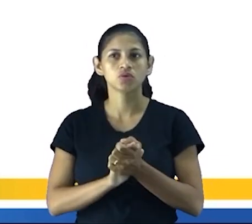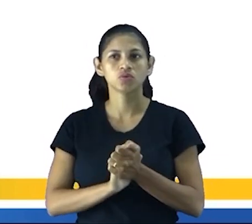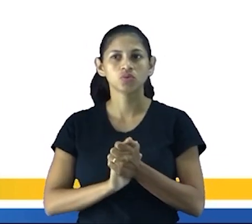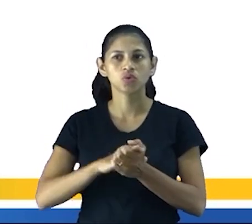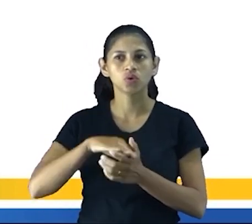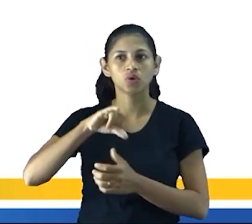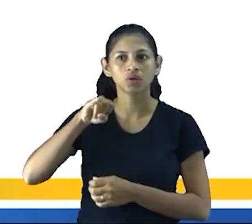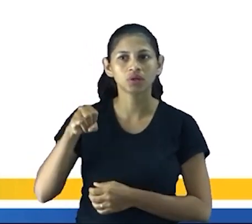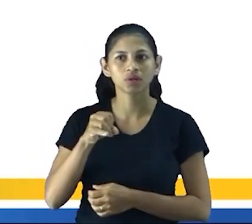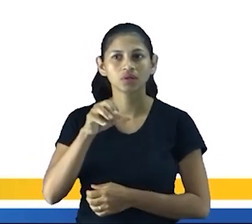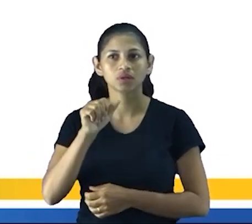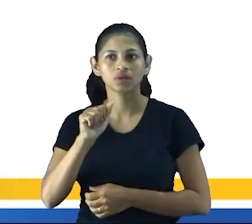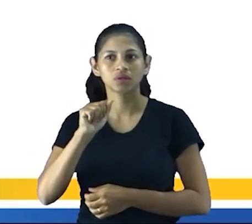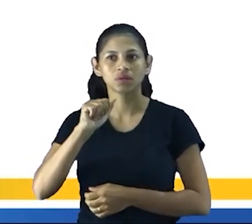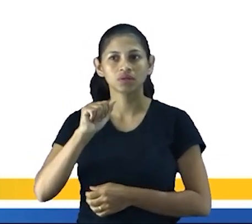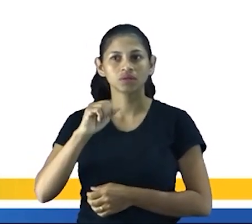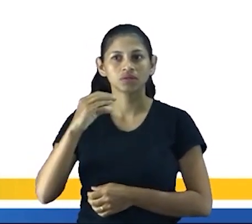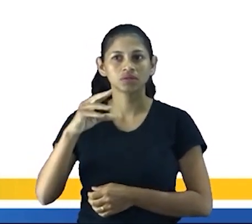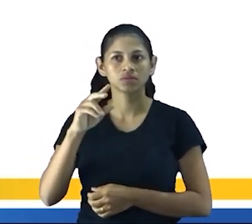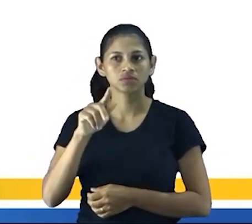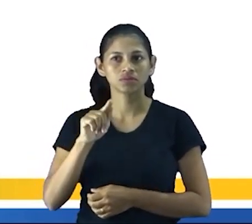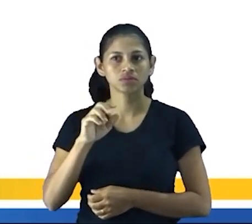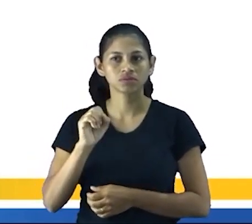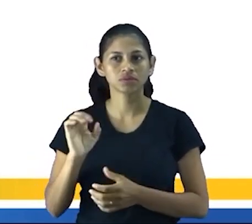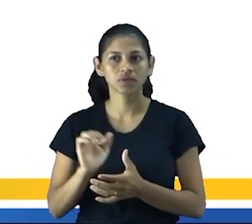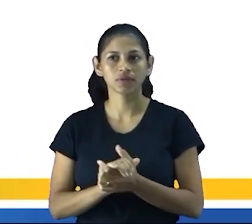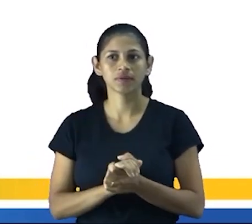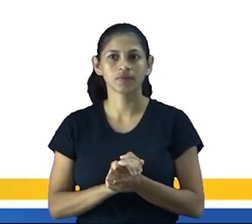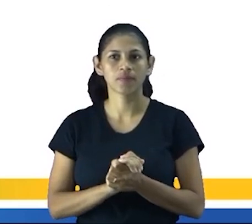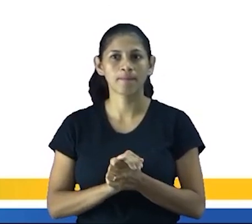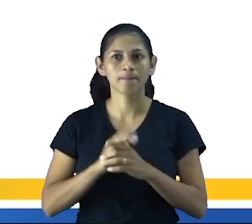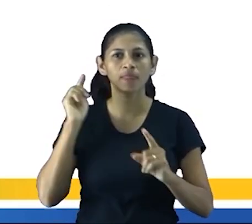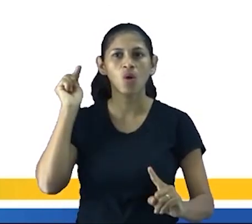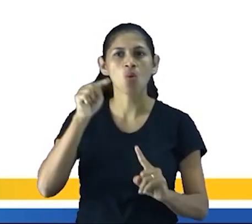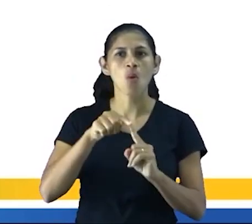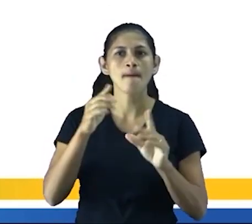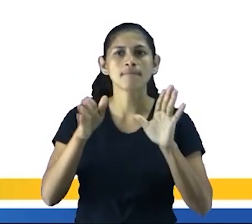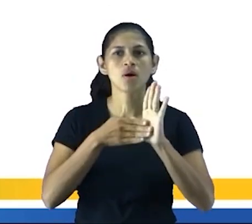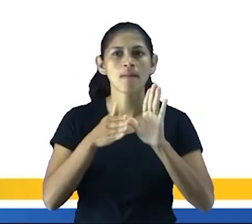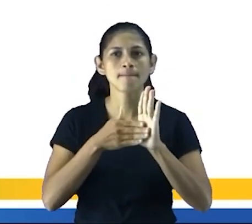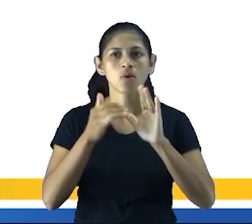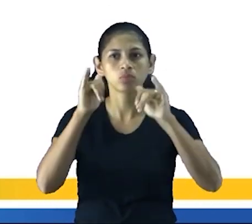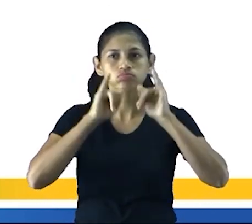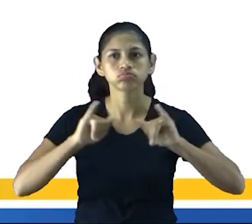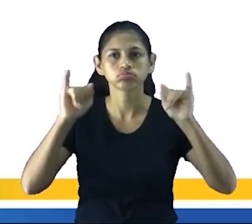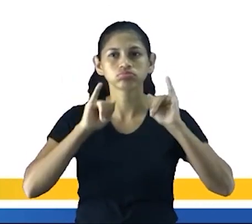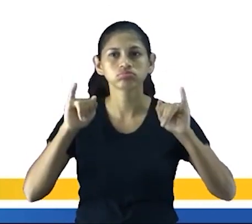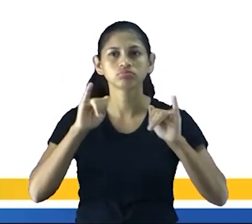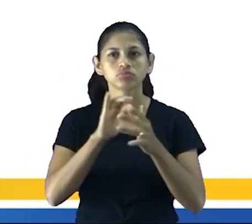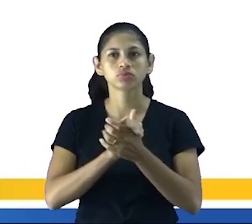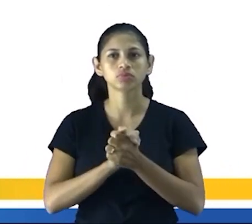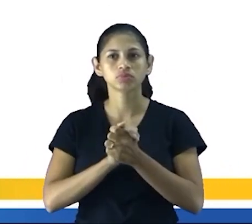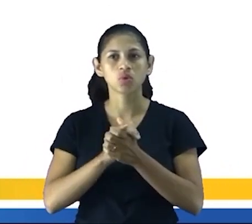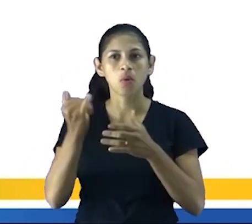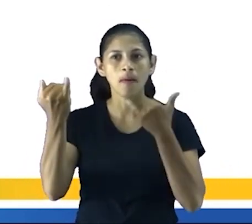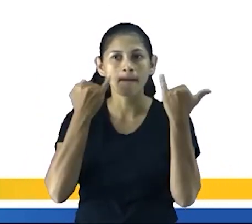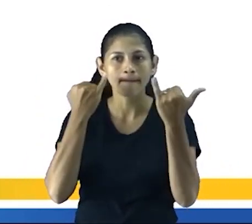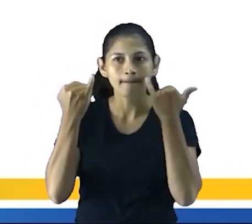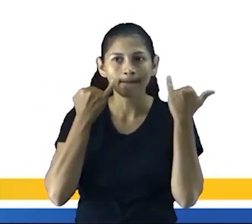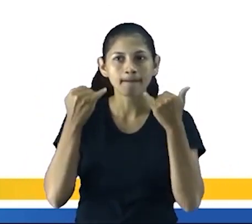cuja proposta é ser publicação informativa sobre nomes do movimento Art Knife do Brasil, como define o